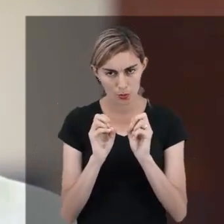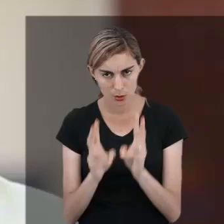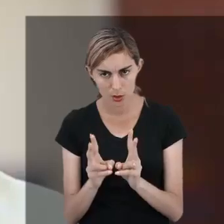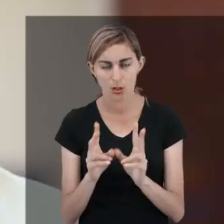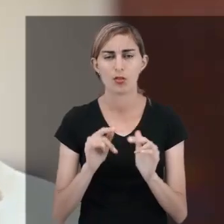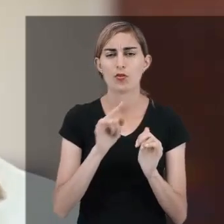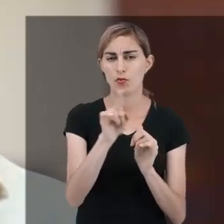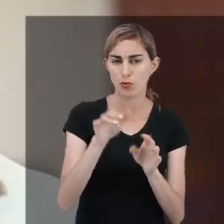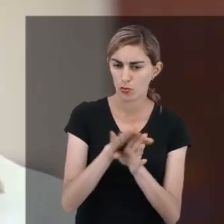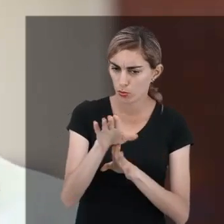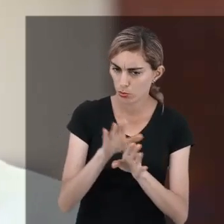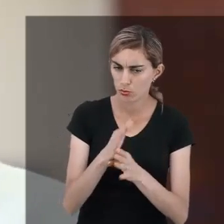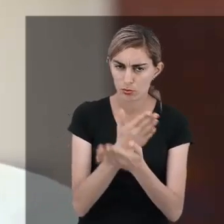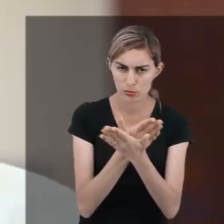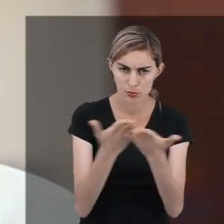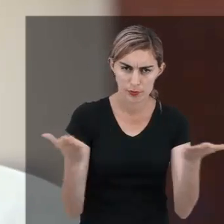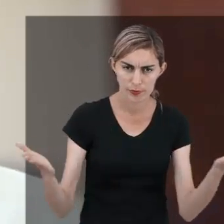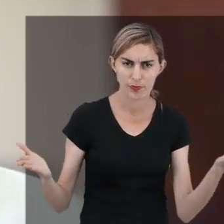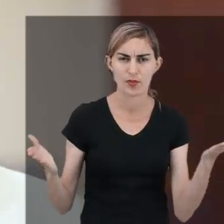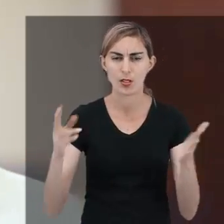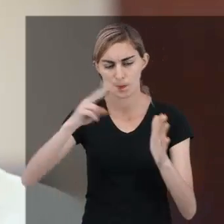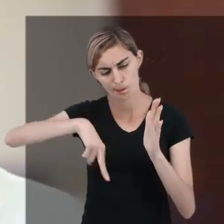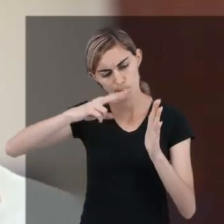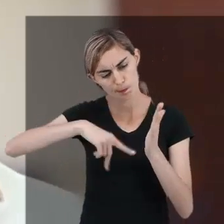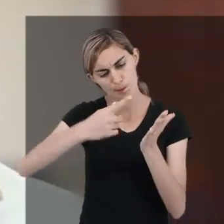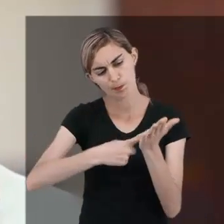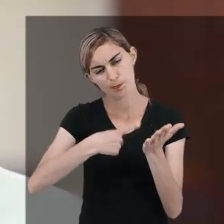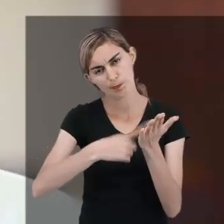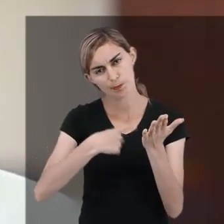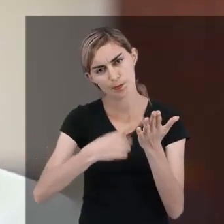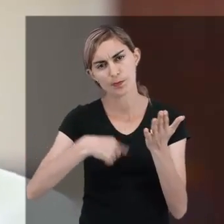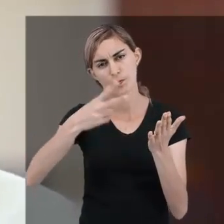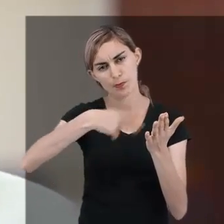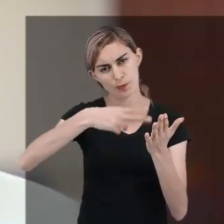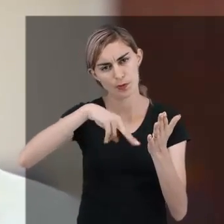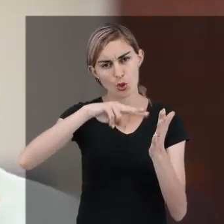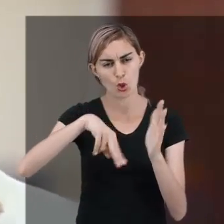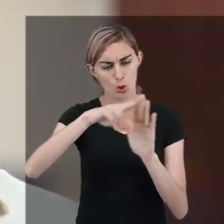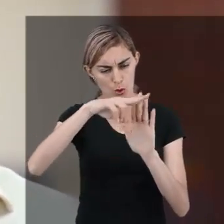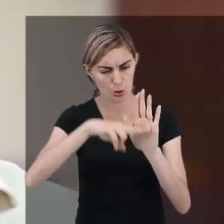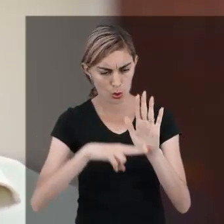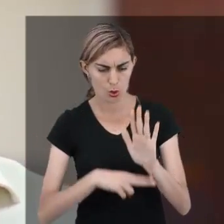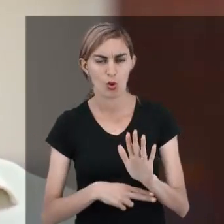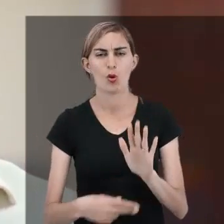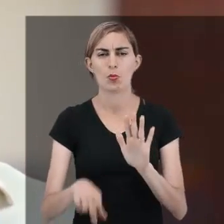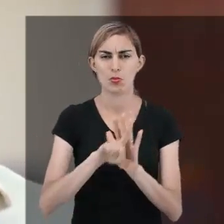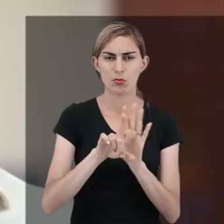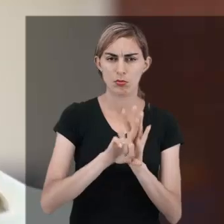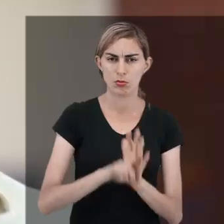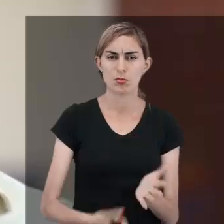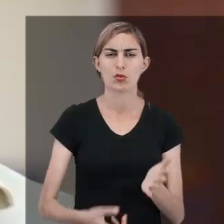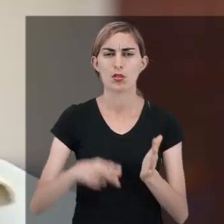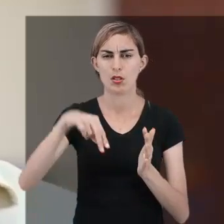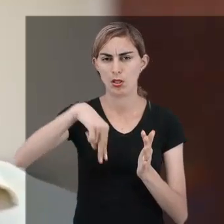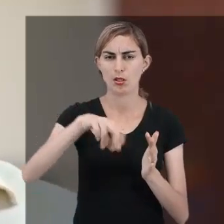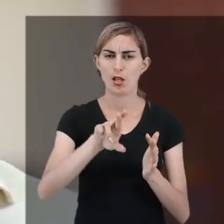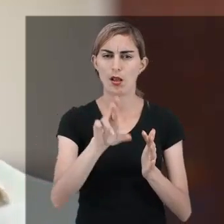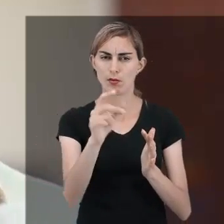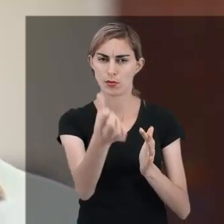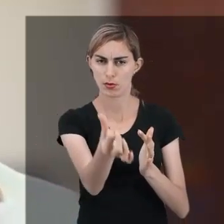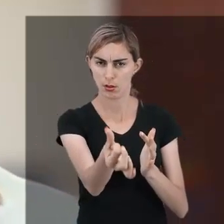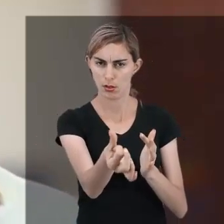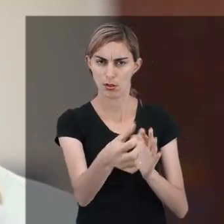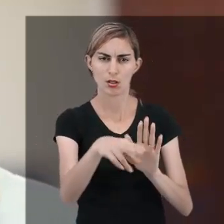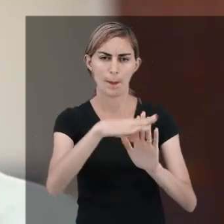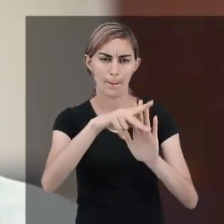Então, aconselho a vocês a lerem nossa apostila, verificarem as normas regulamentadoras. A norma NR6, ela vai